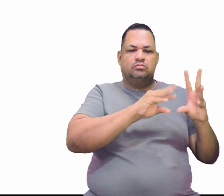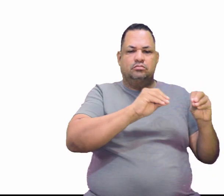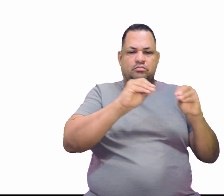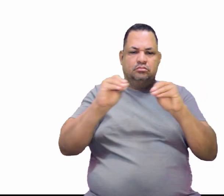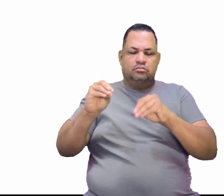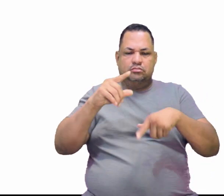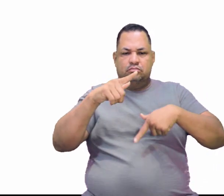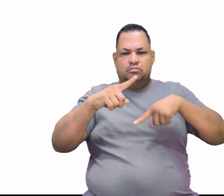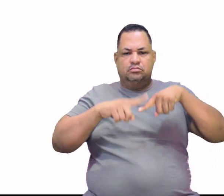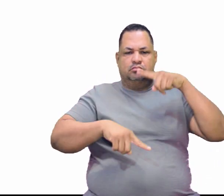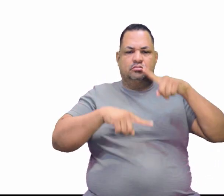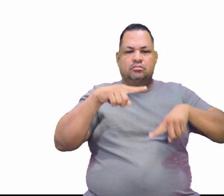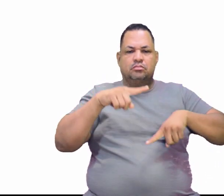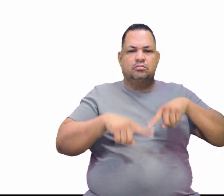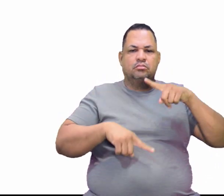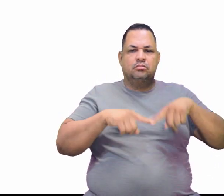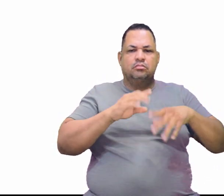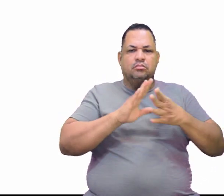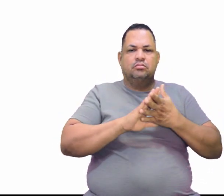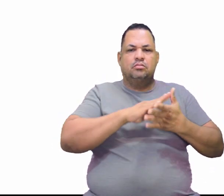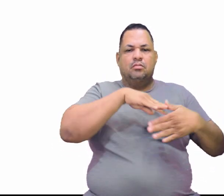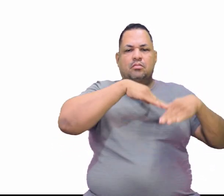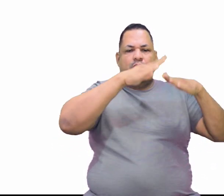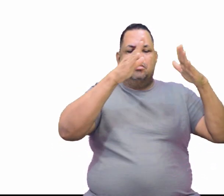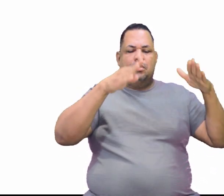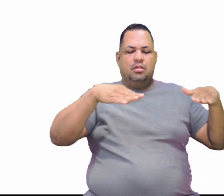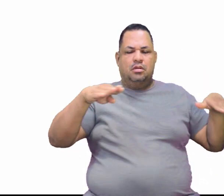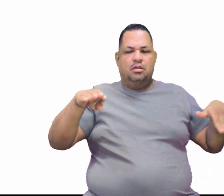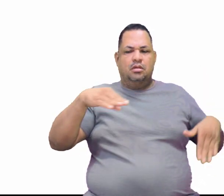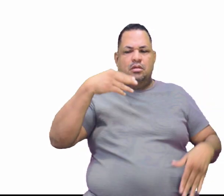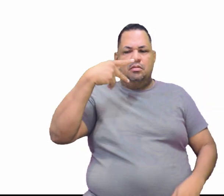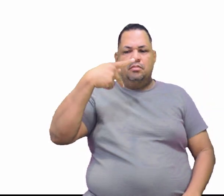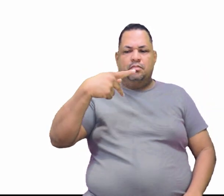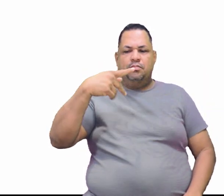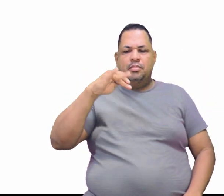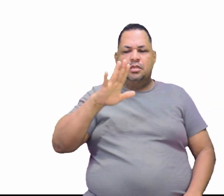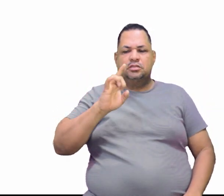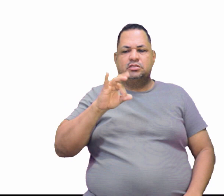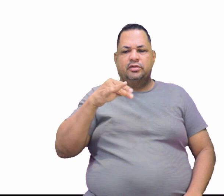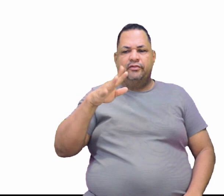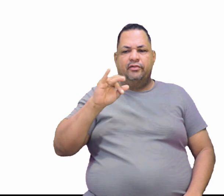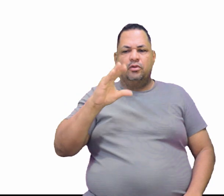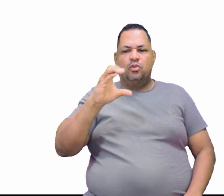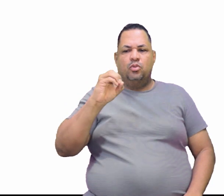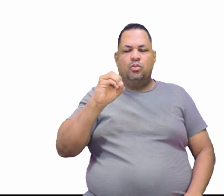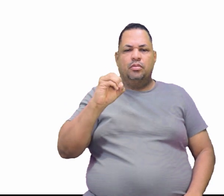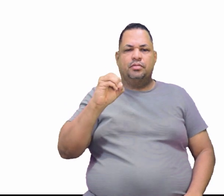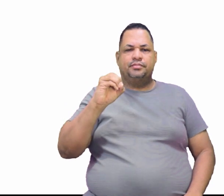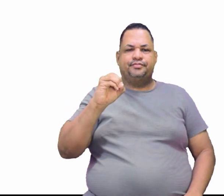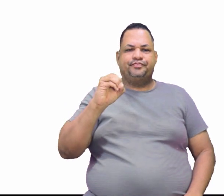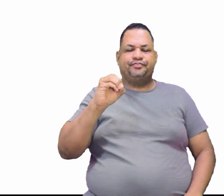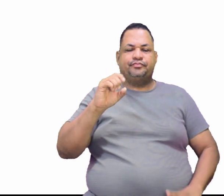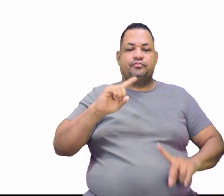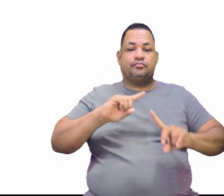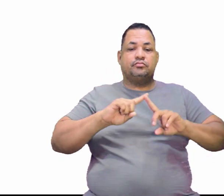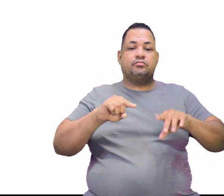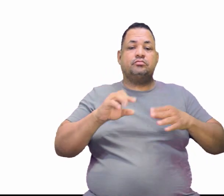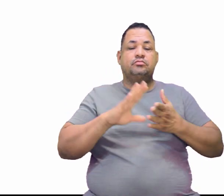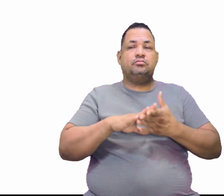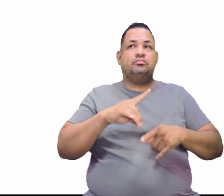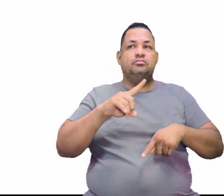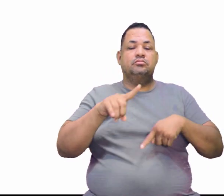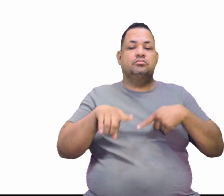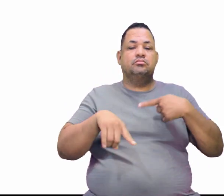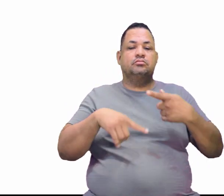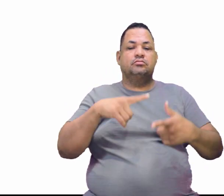escoavam o seu produto via Pacífico, certo? Via Pacífico. Só que, com o